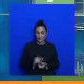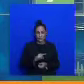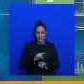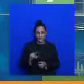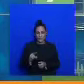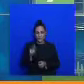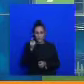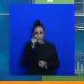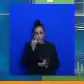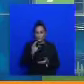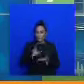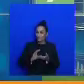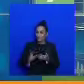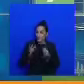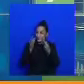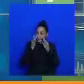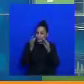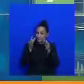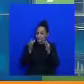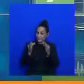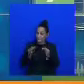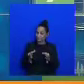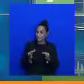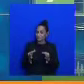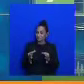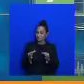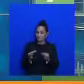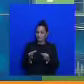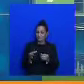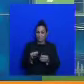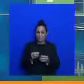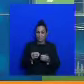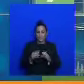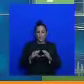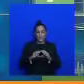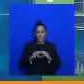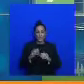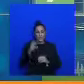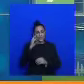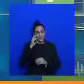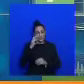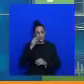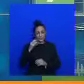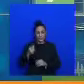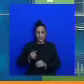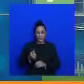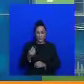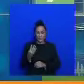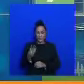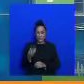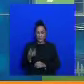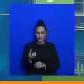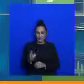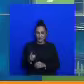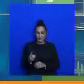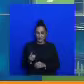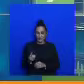Você tem muitas chances de ganhar. Fique atento, fique atenta. Bola rosa, número 46.